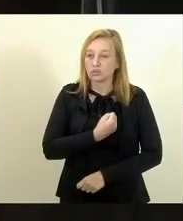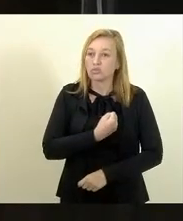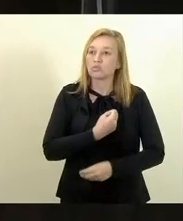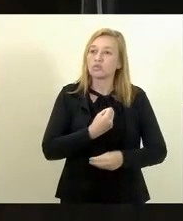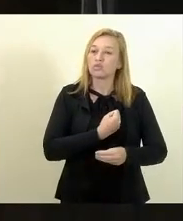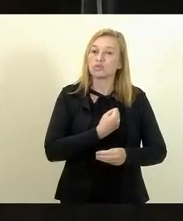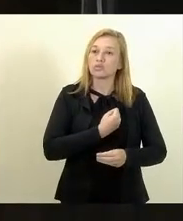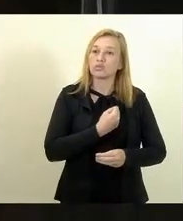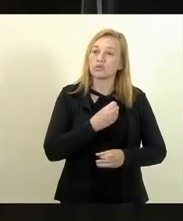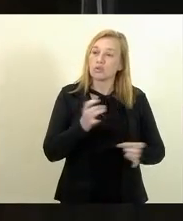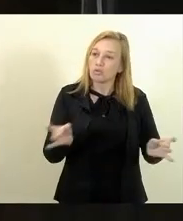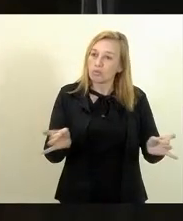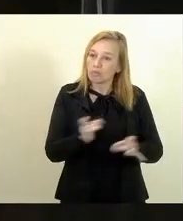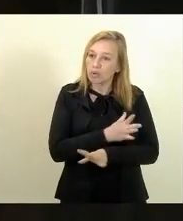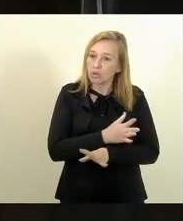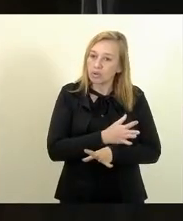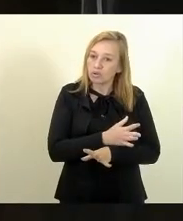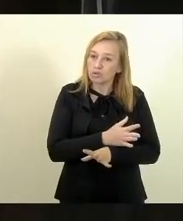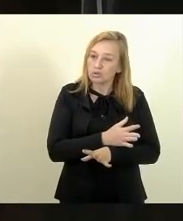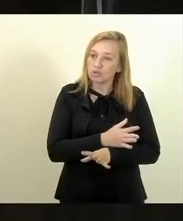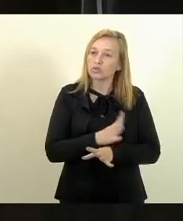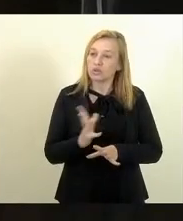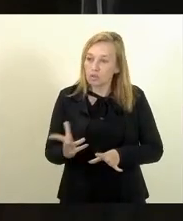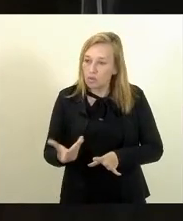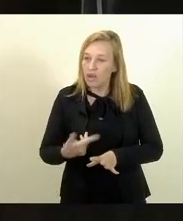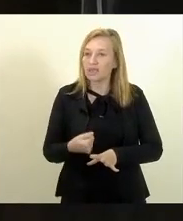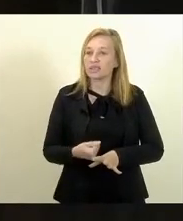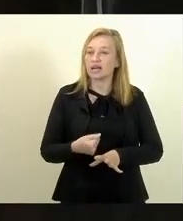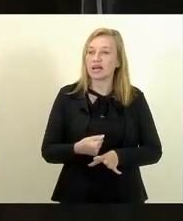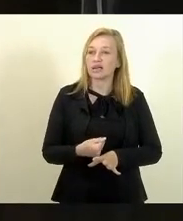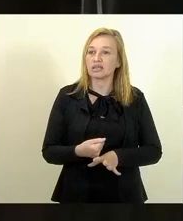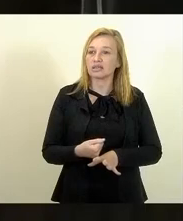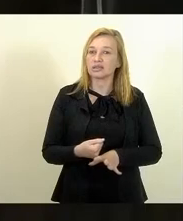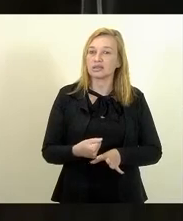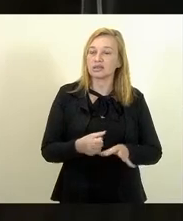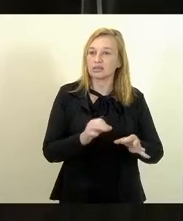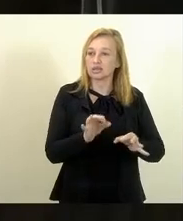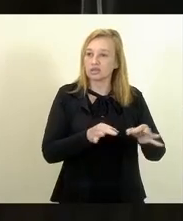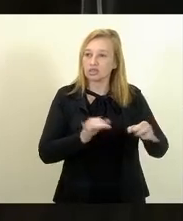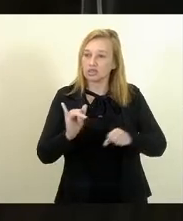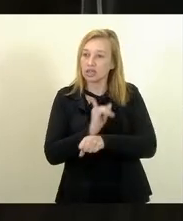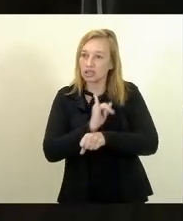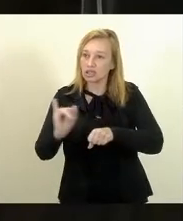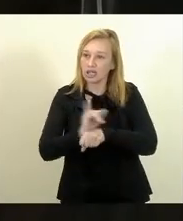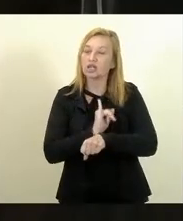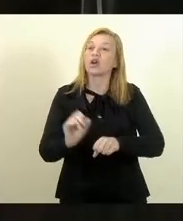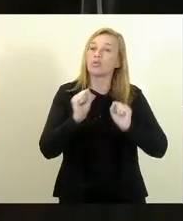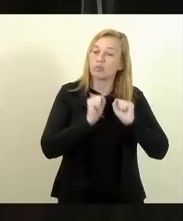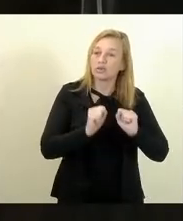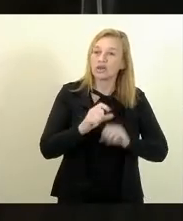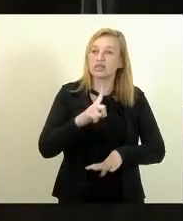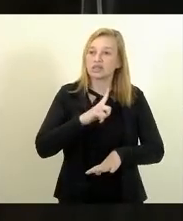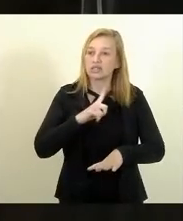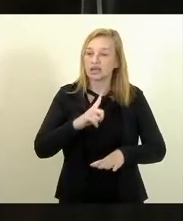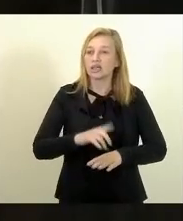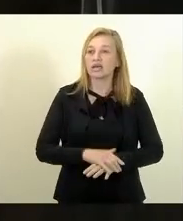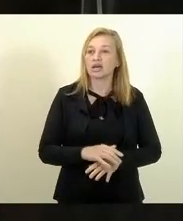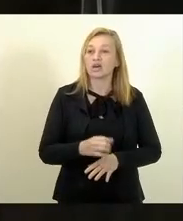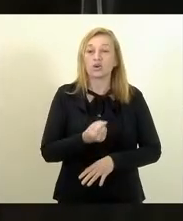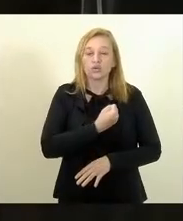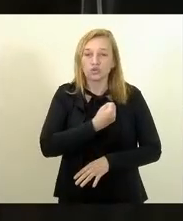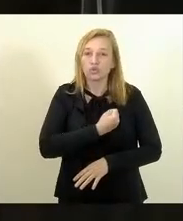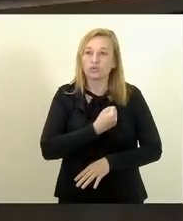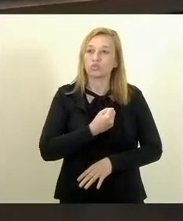entregue, pronto, um censo qualificado para que pudesse ter o direcionamento. São os dados,